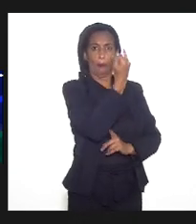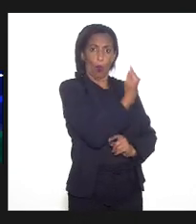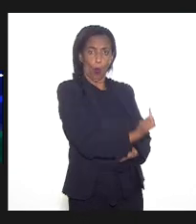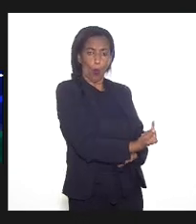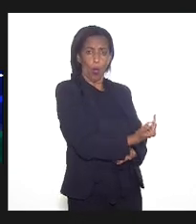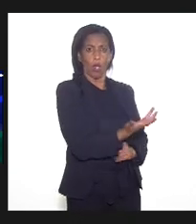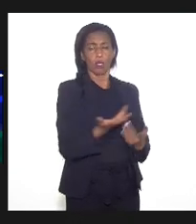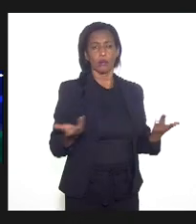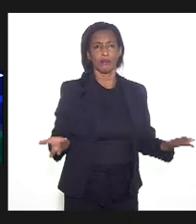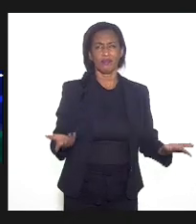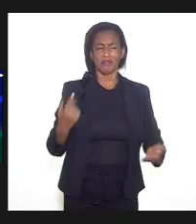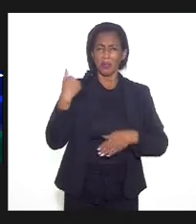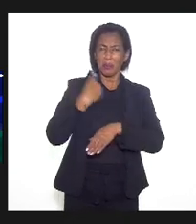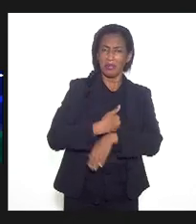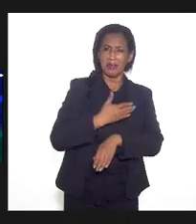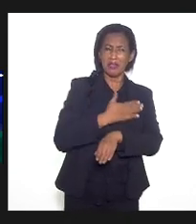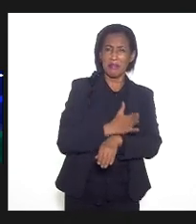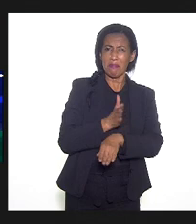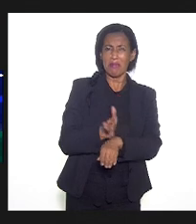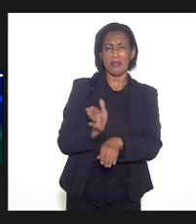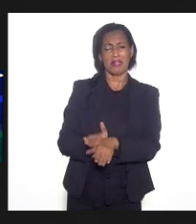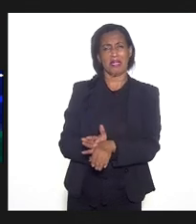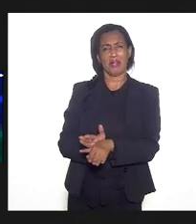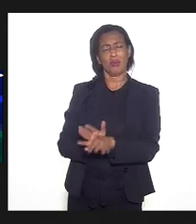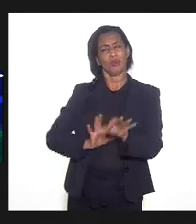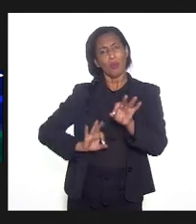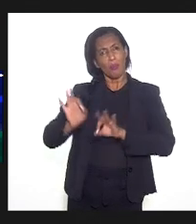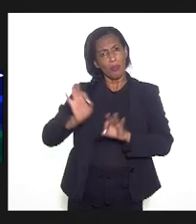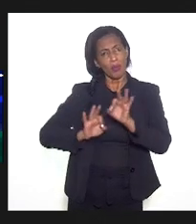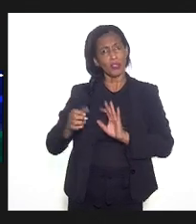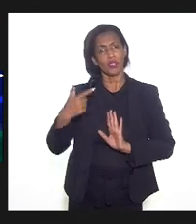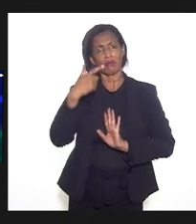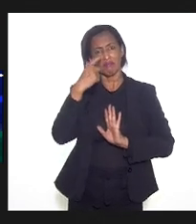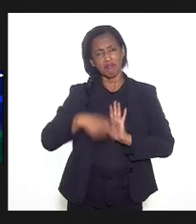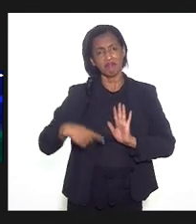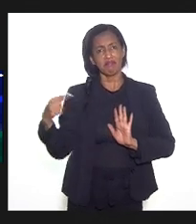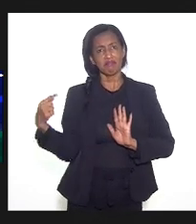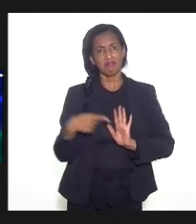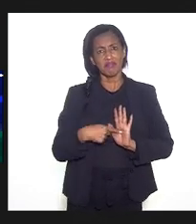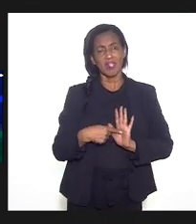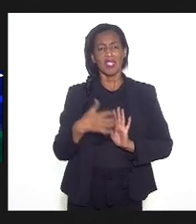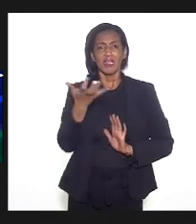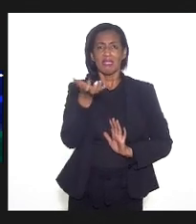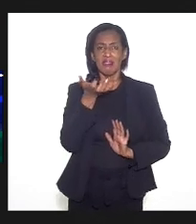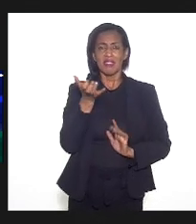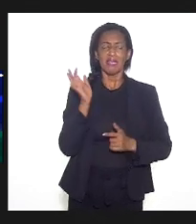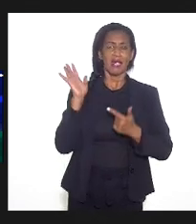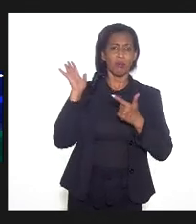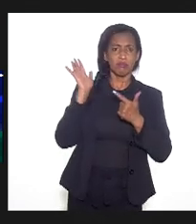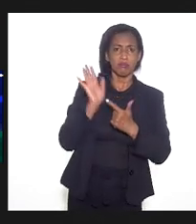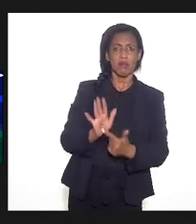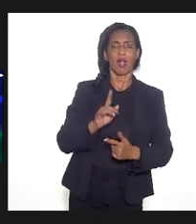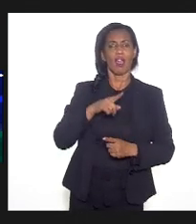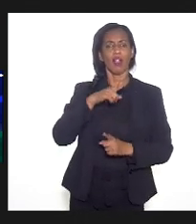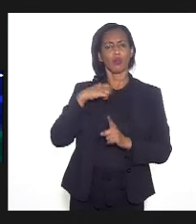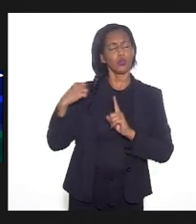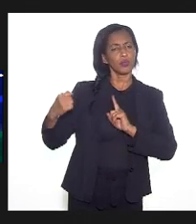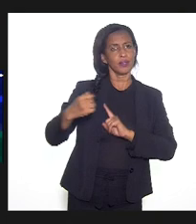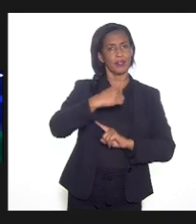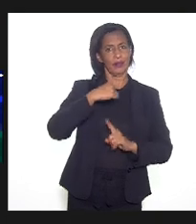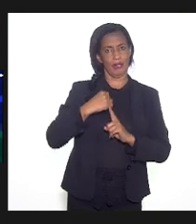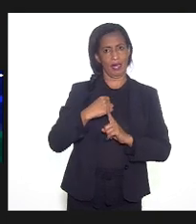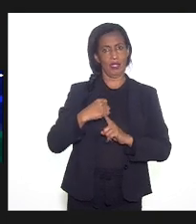Então, eles tentam o tempo inteiro, e são projetos como esse que buscam estereotipar a nossa sociedade. E